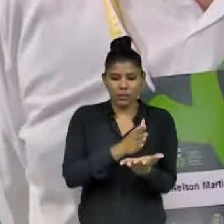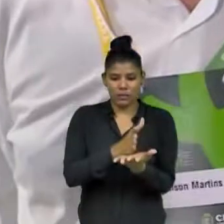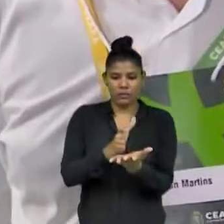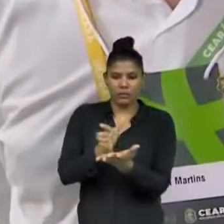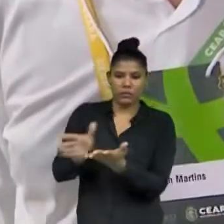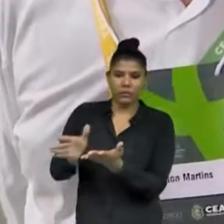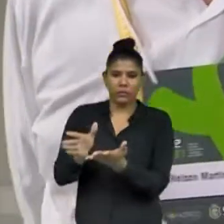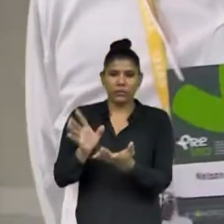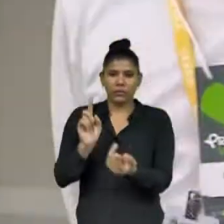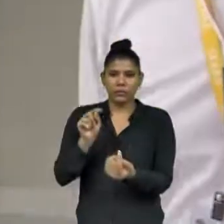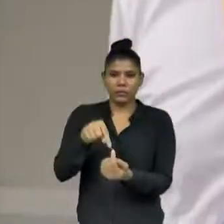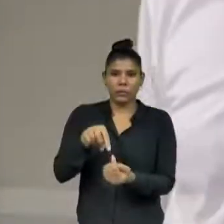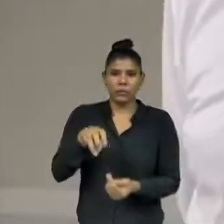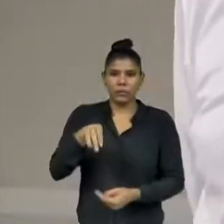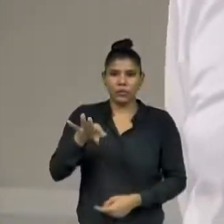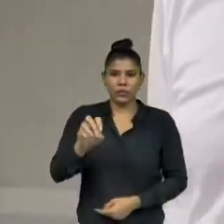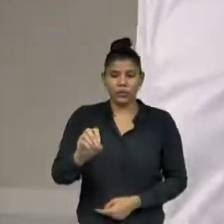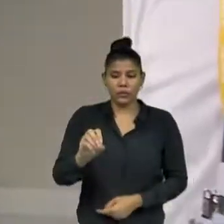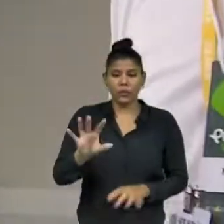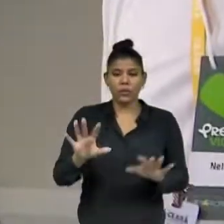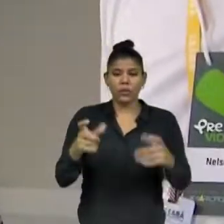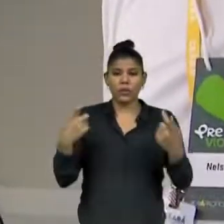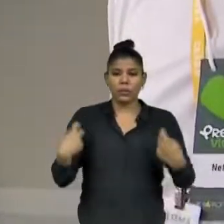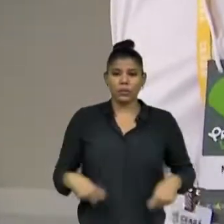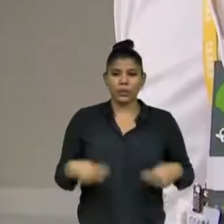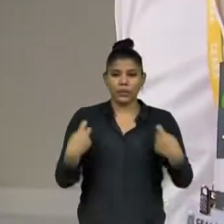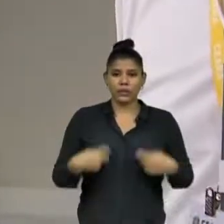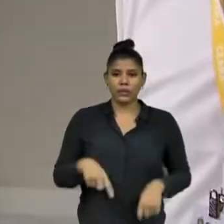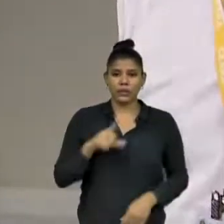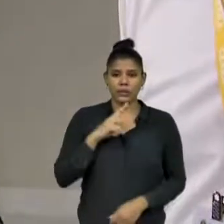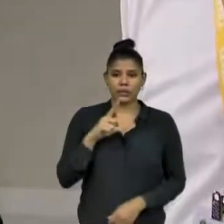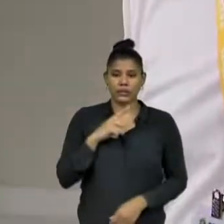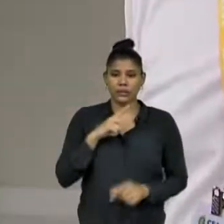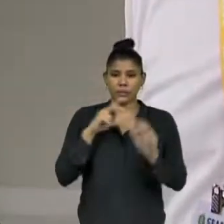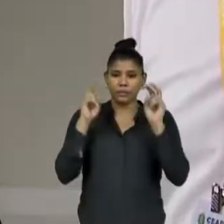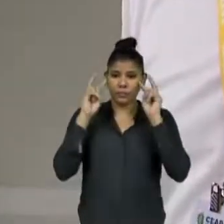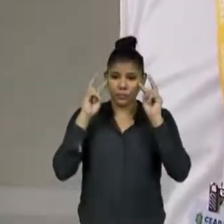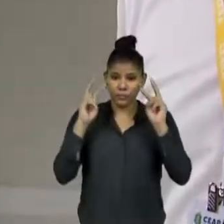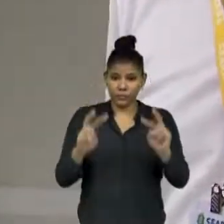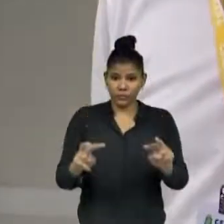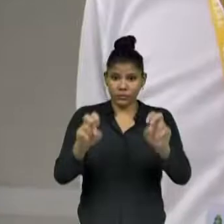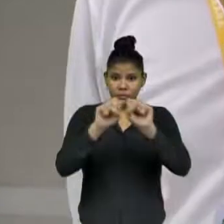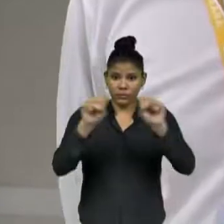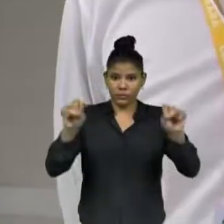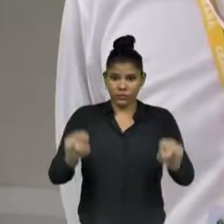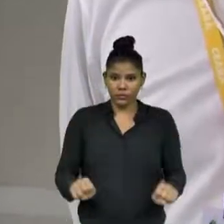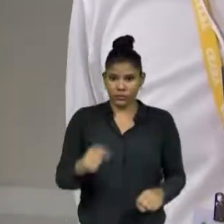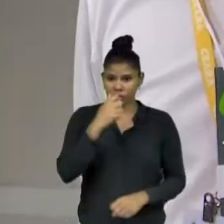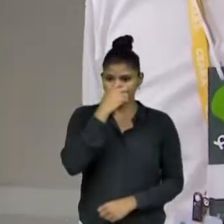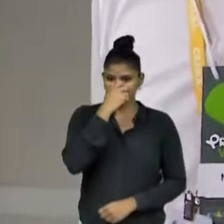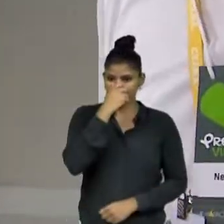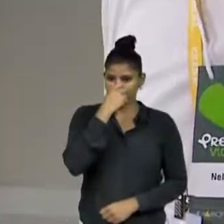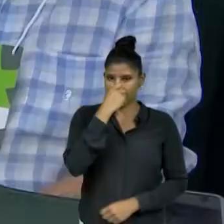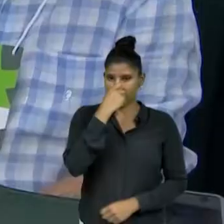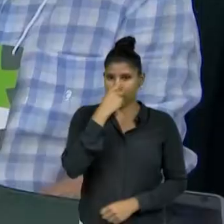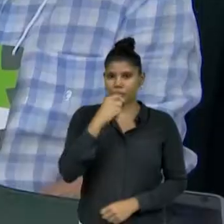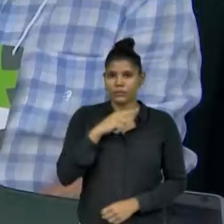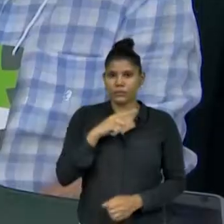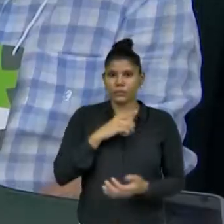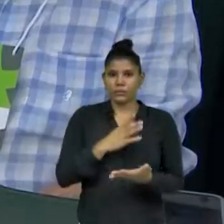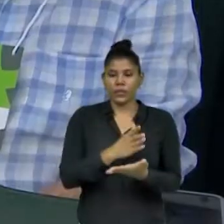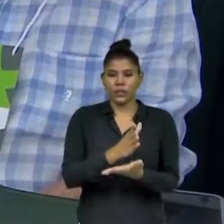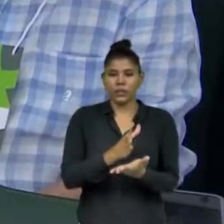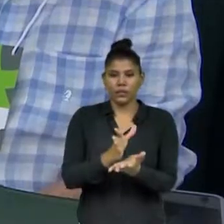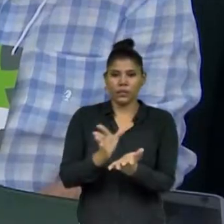precisa, portanto, ser enfrentada com esse olhar mais sistêmico, vamos dizer assim, né, de várias frentes.